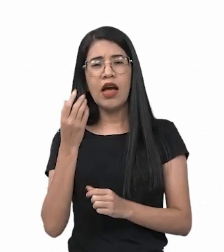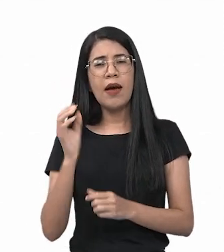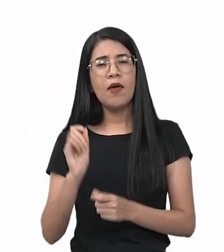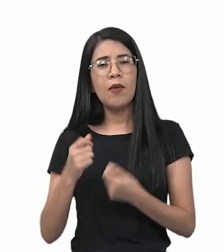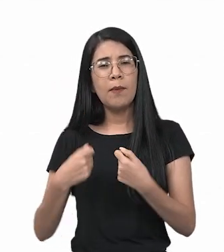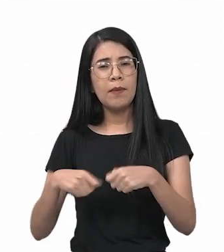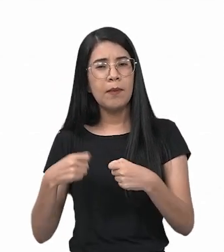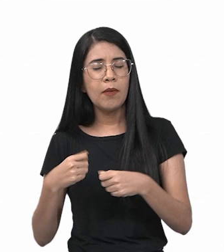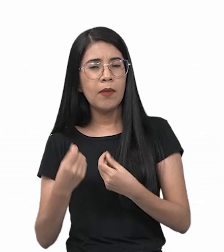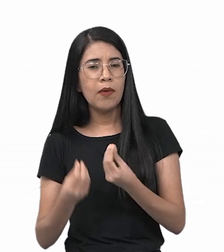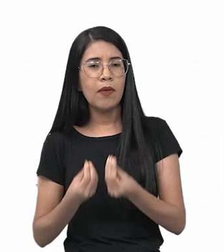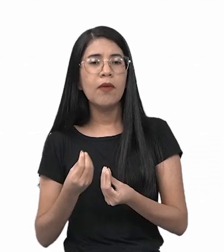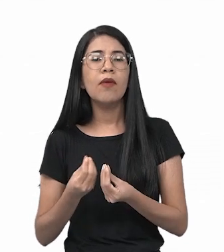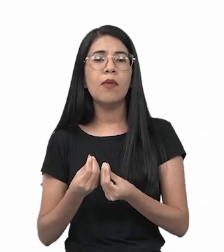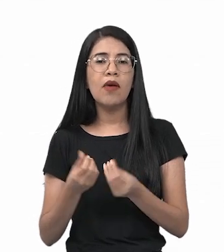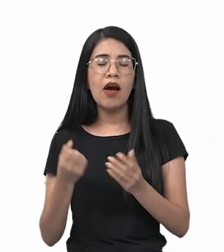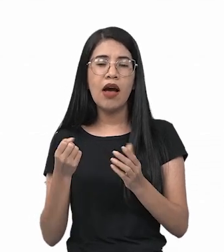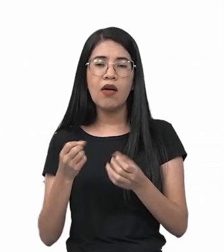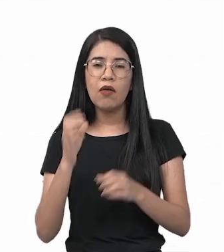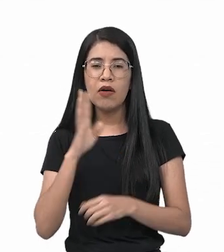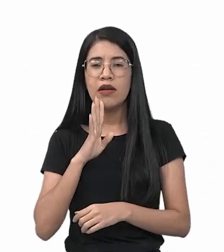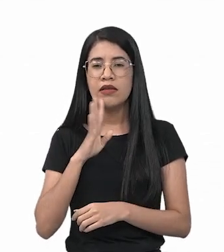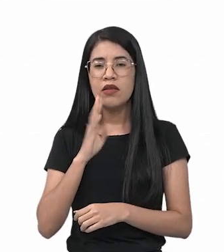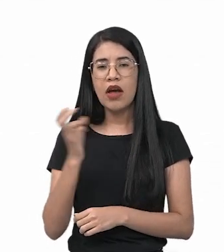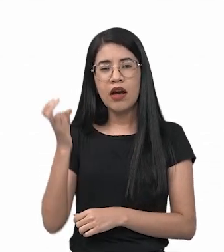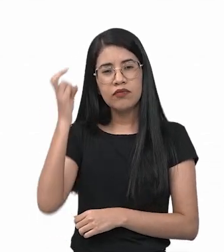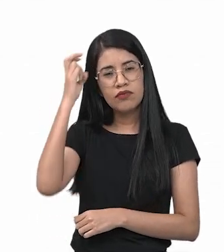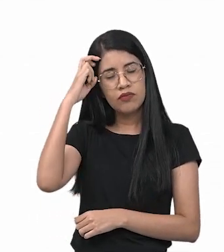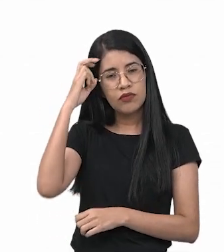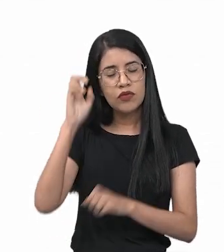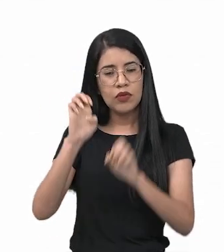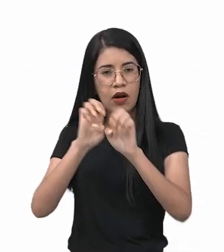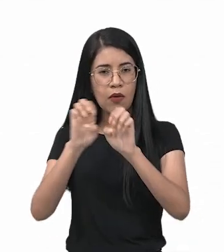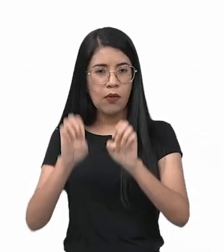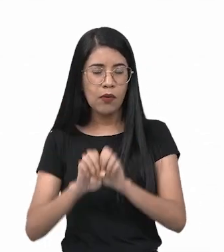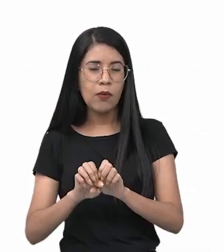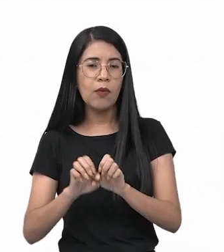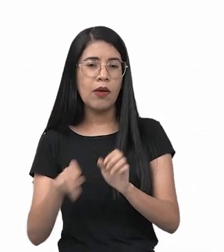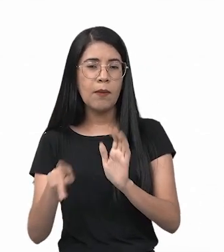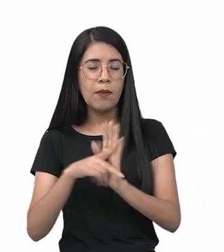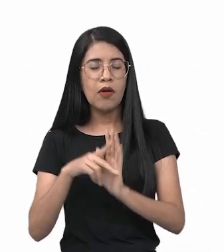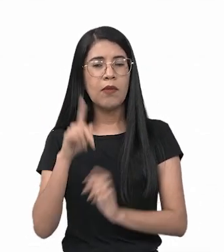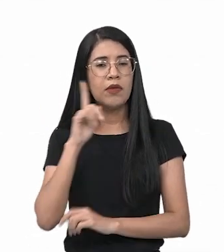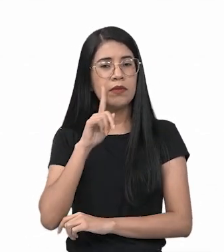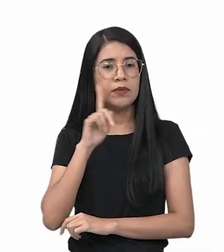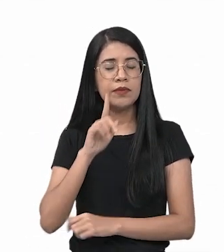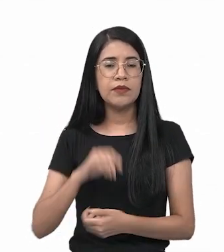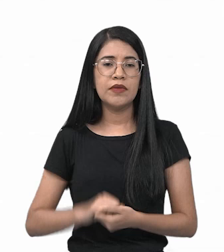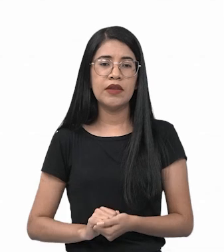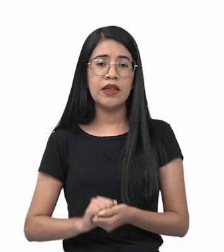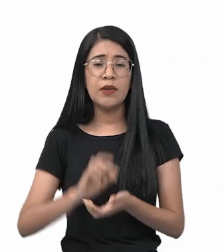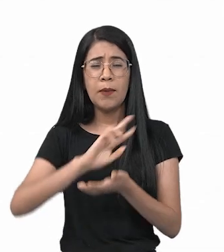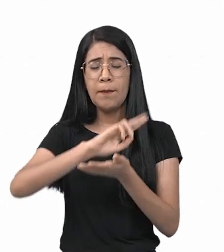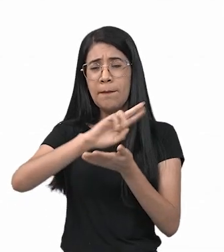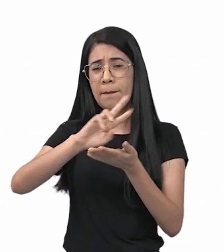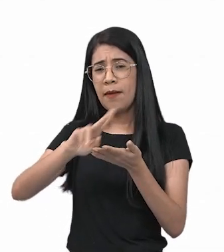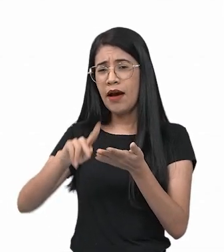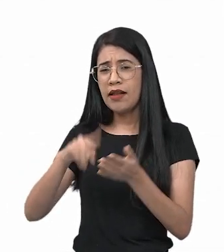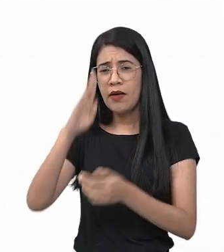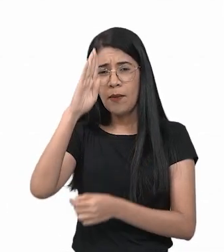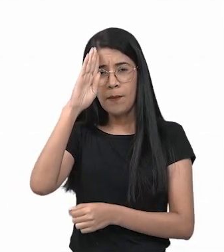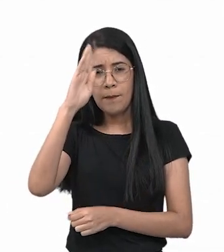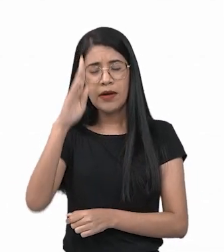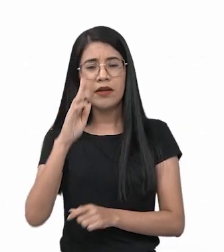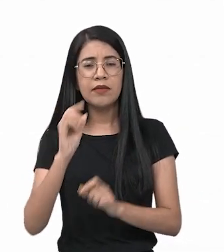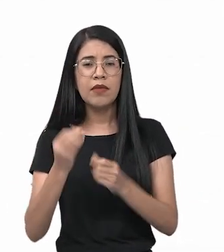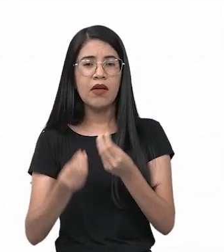que conhecemos hoje como a estrutura cultural dos Estados Unidos. E a diversidade é, com certeza, fator